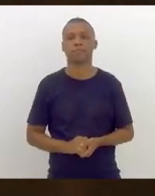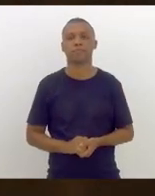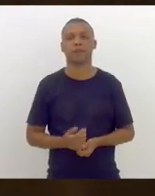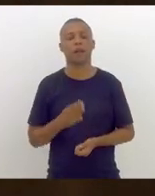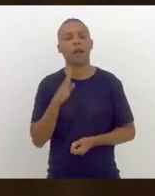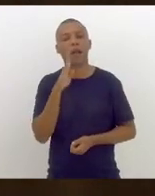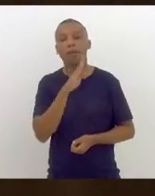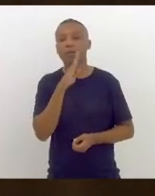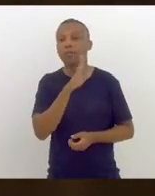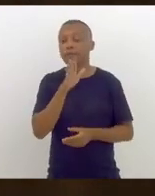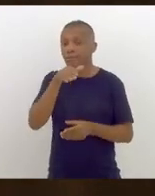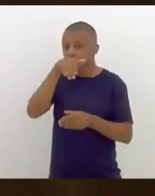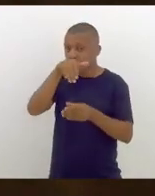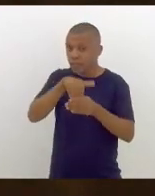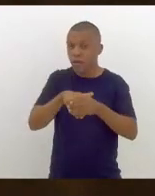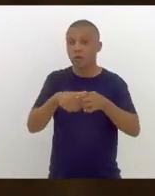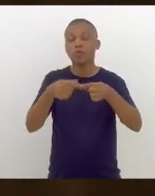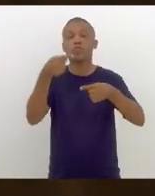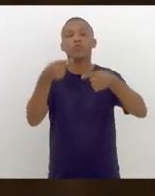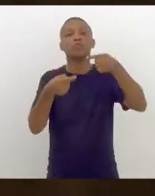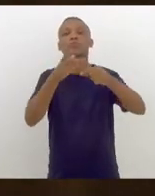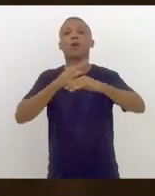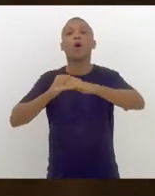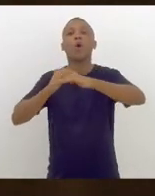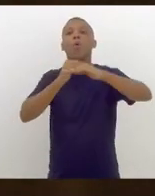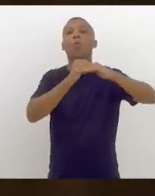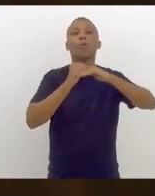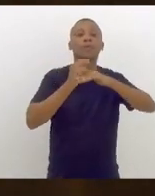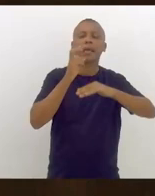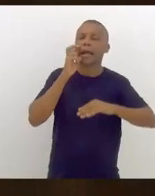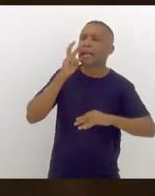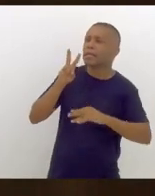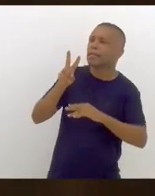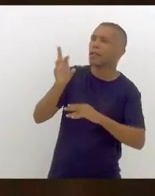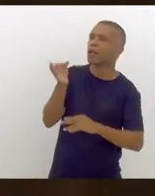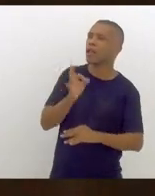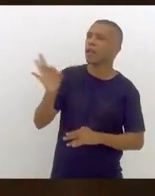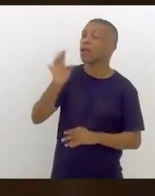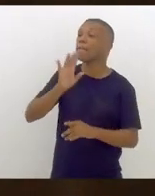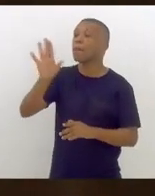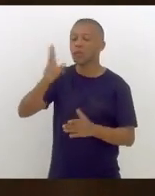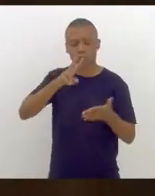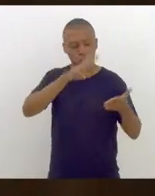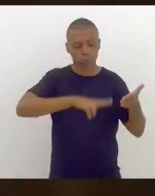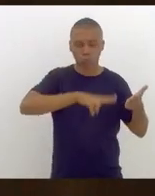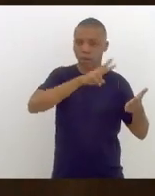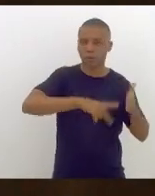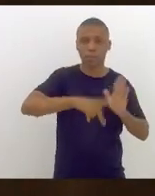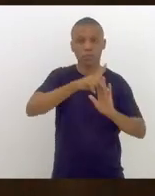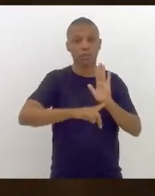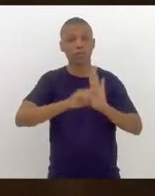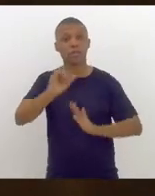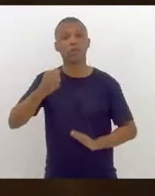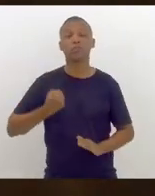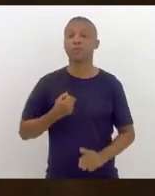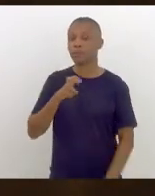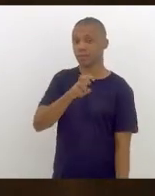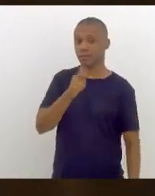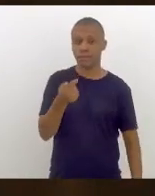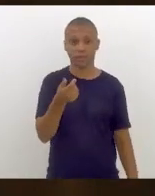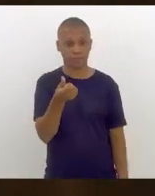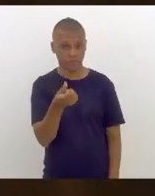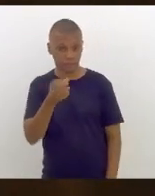de urgência votação discussão única ali eu não tava escrito mas eu tô lendo projeto de lei 5760